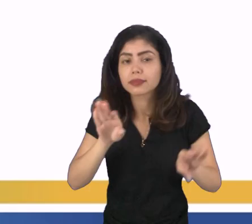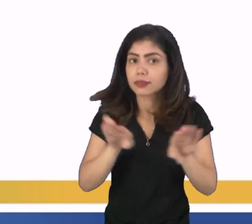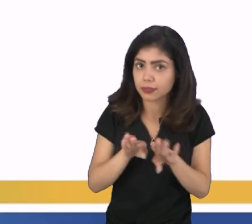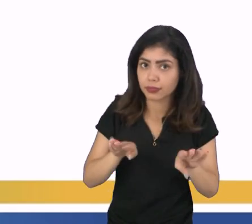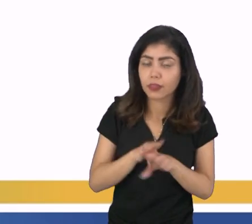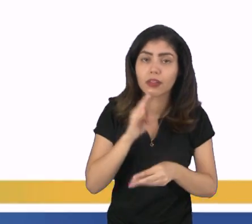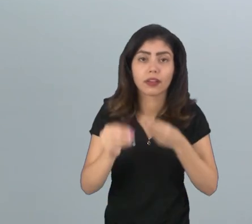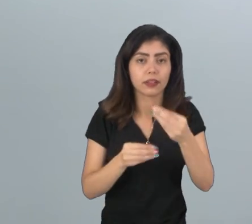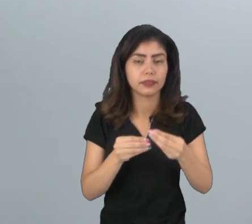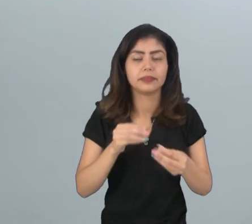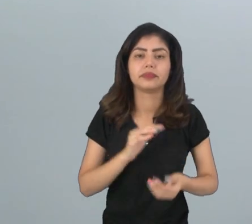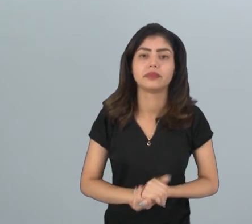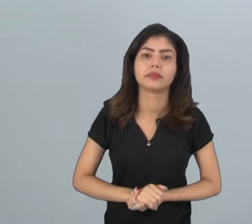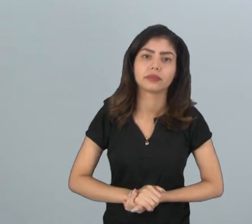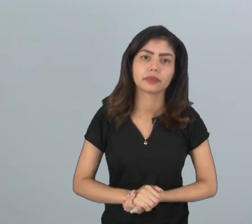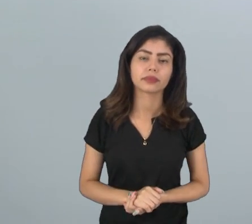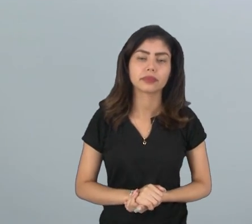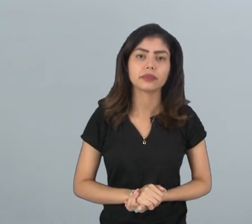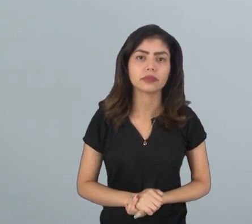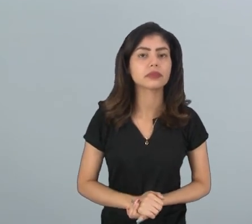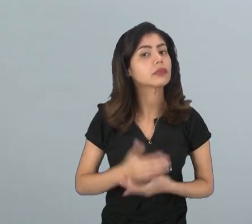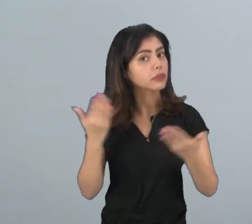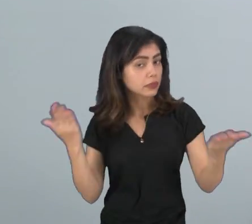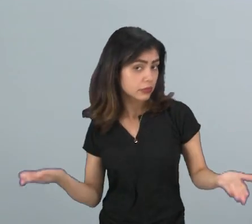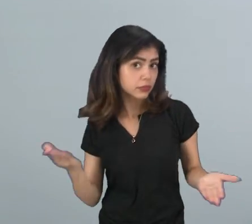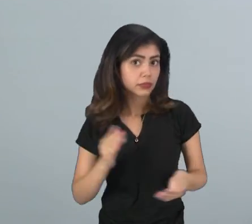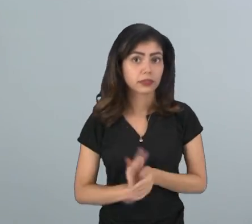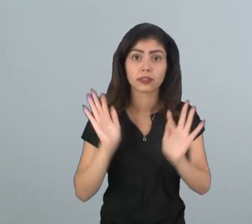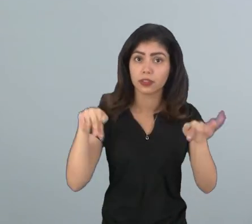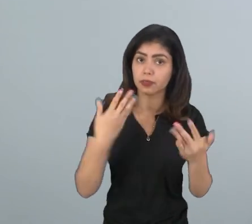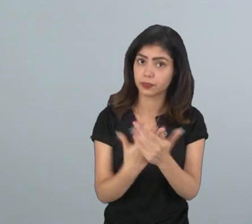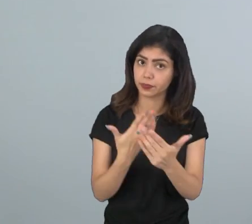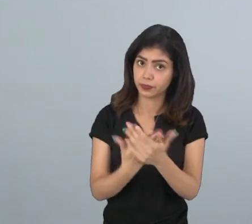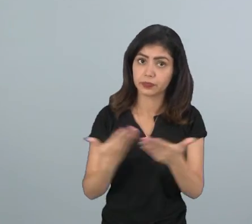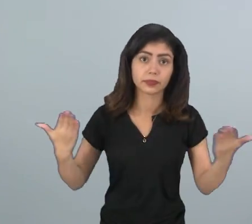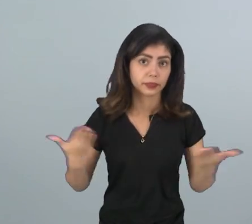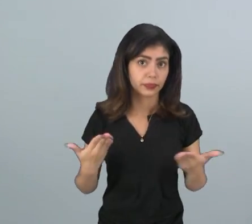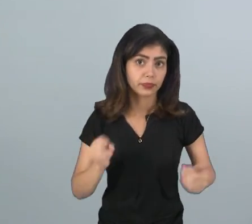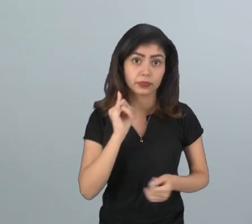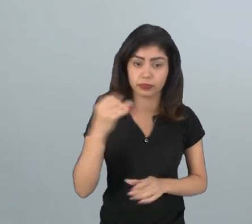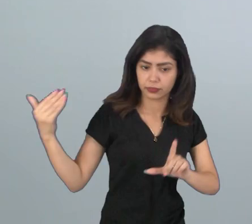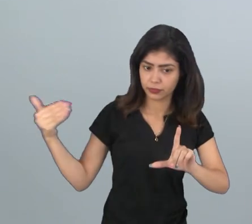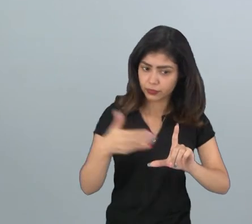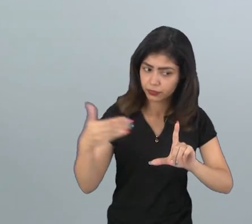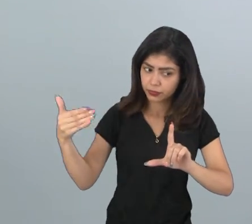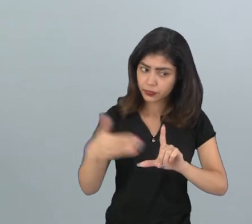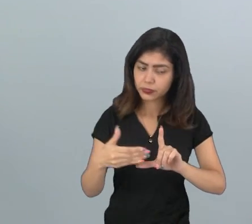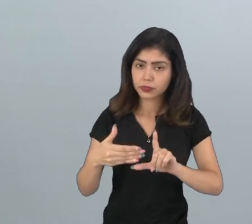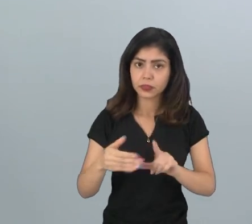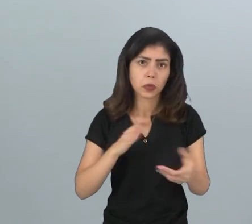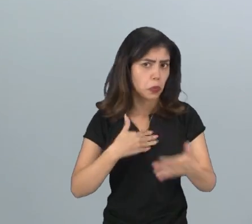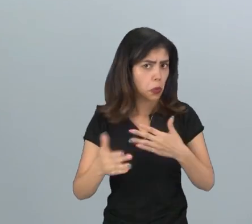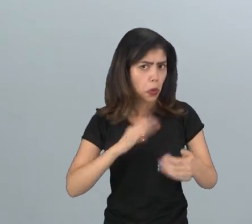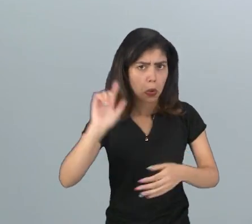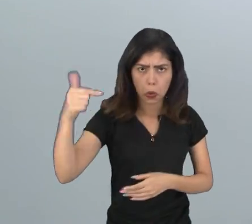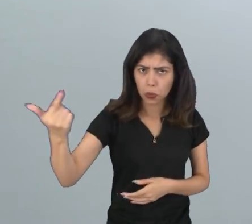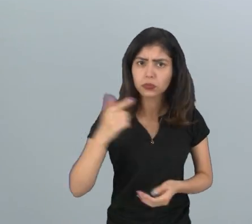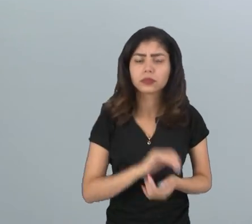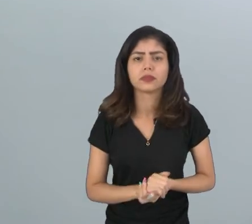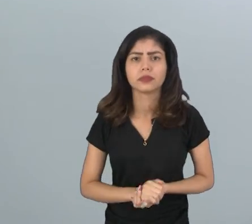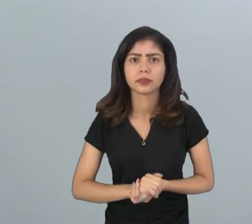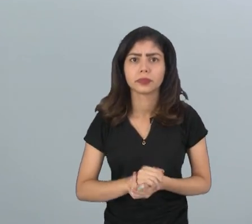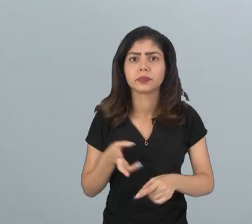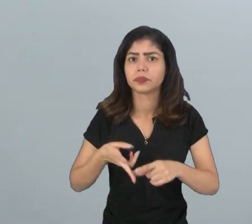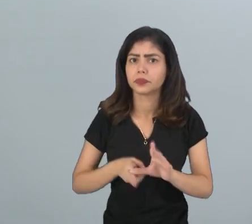paisagem transformada. Então, com isso, nós terminamos a aula de hoje. Se você quiser acessá-la ou qualquer outro